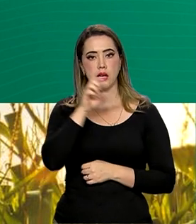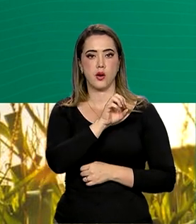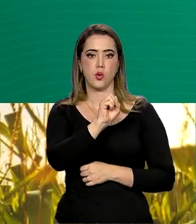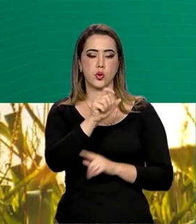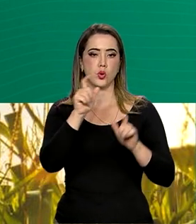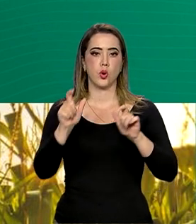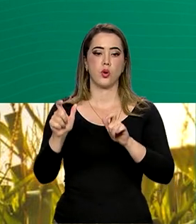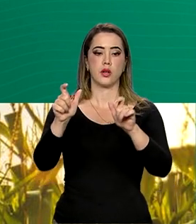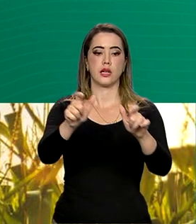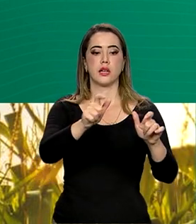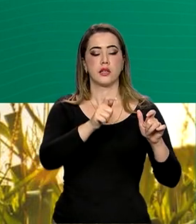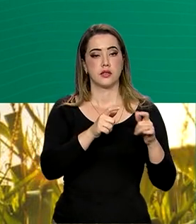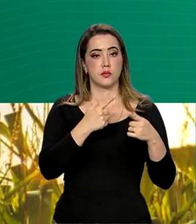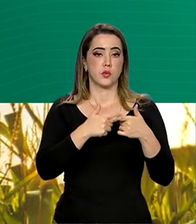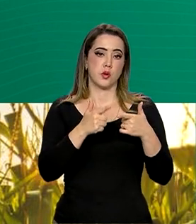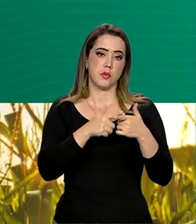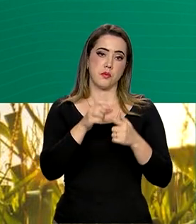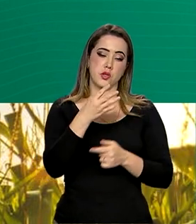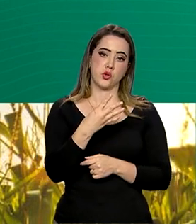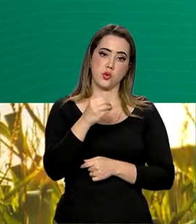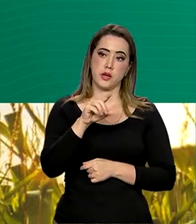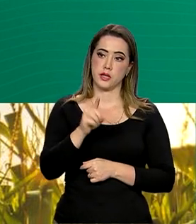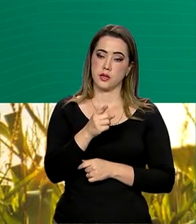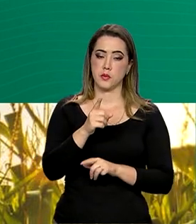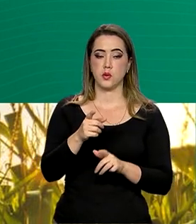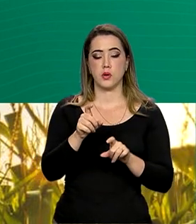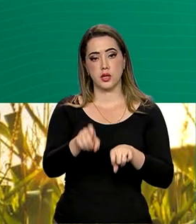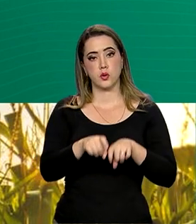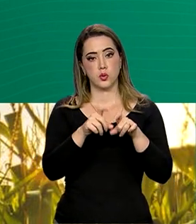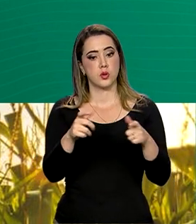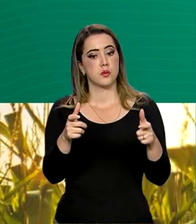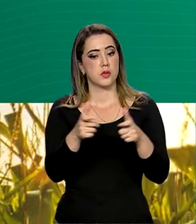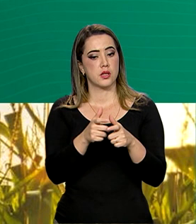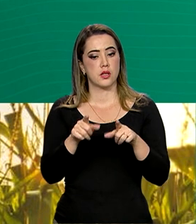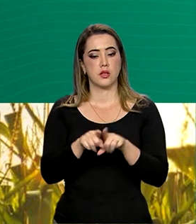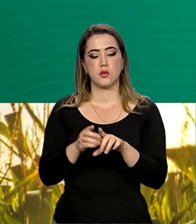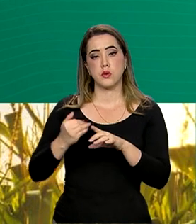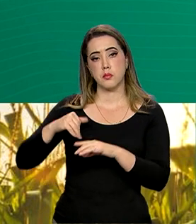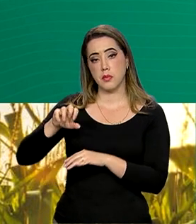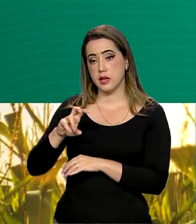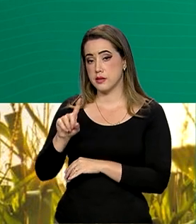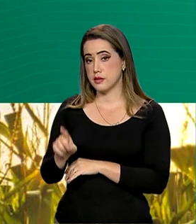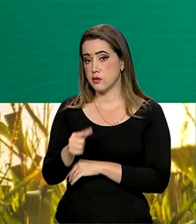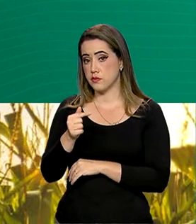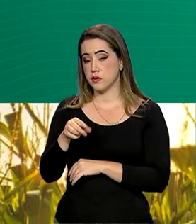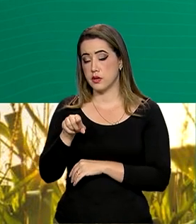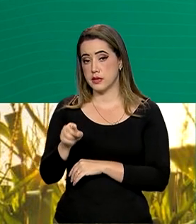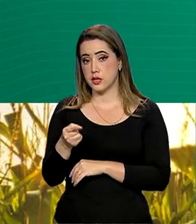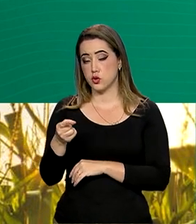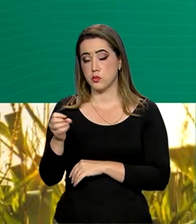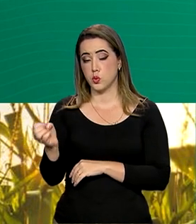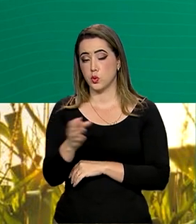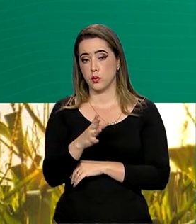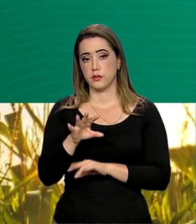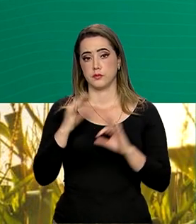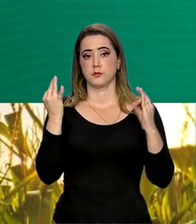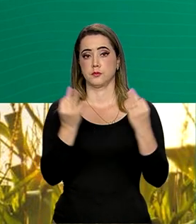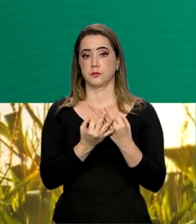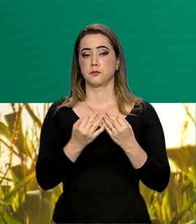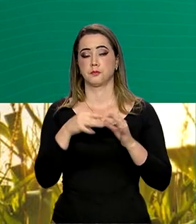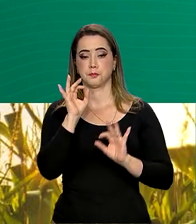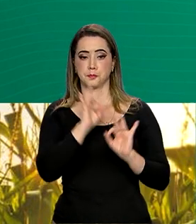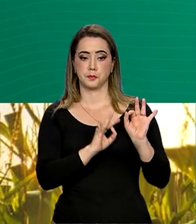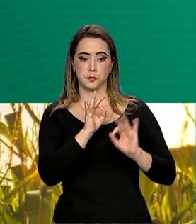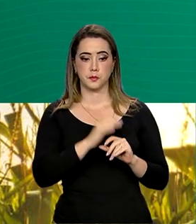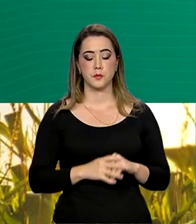para regularizar a situação de 40 mil pequenos agricultores e incluir mais 5.700 novas famílias. O plano